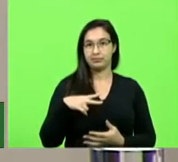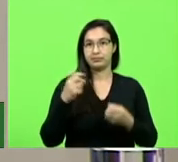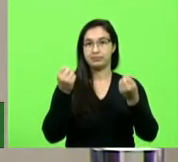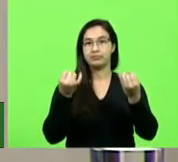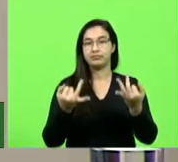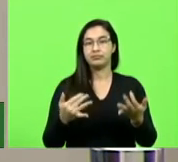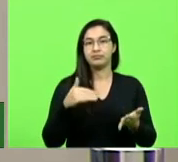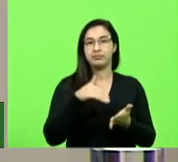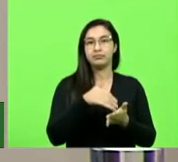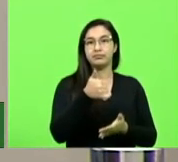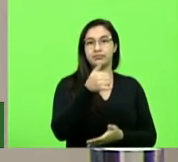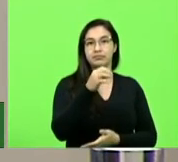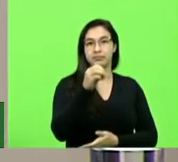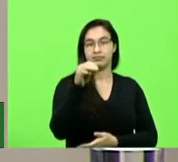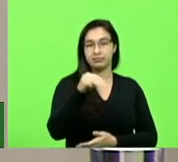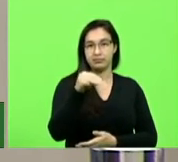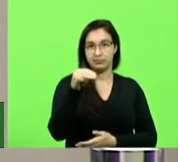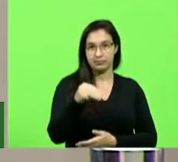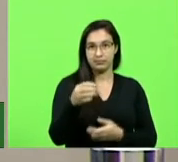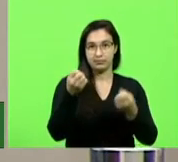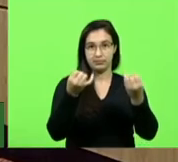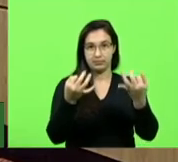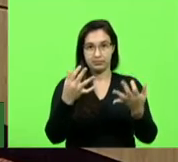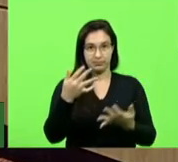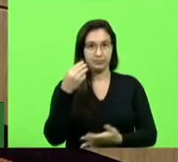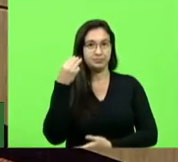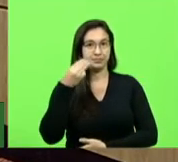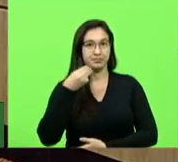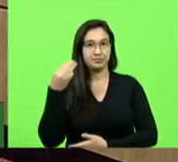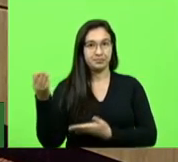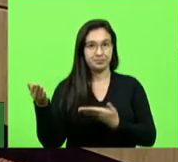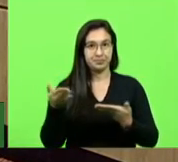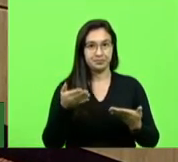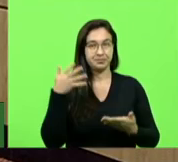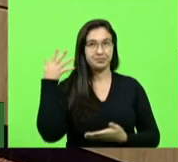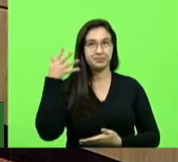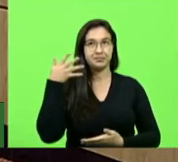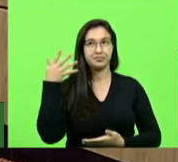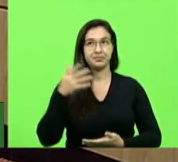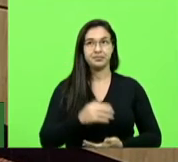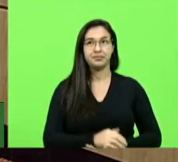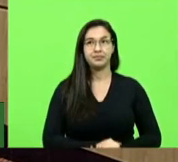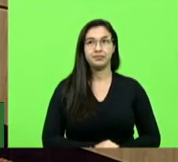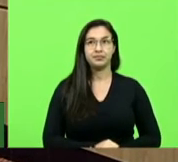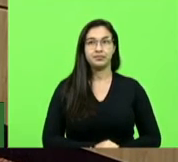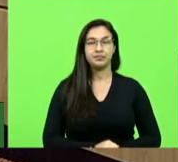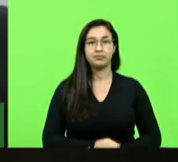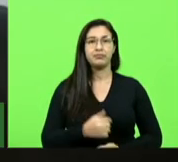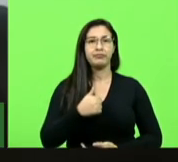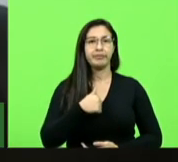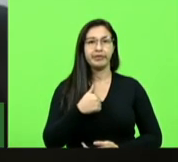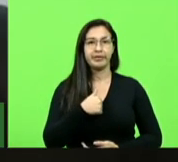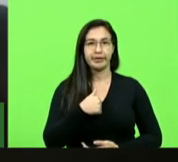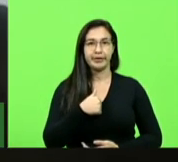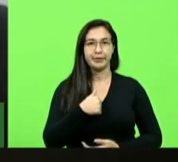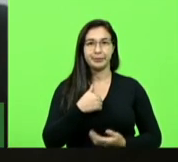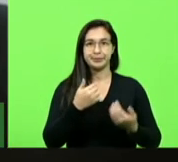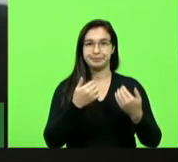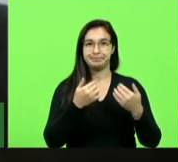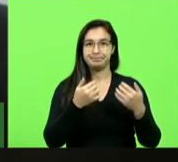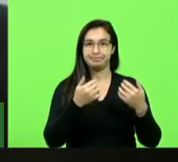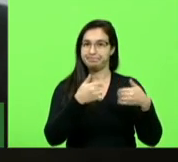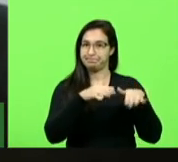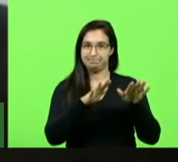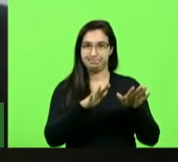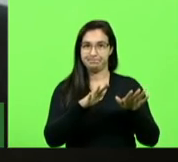minutos, fará uso da palavra o deputado Márcio Machado. Presidente, eu vou declinar o meu horário, haja visto que eu falei